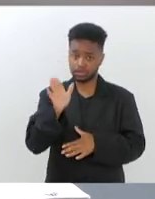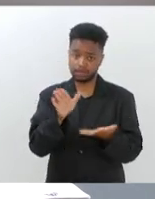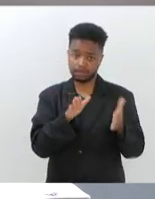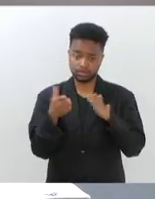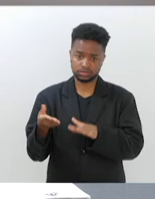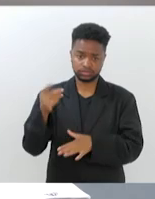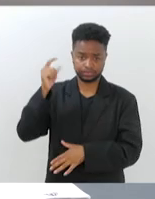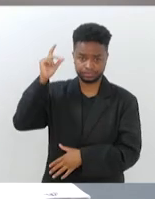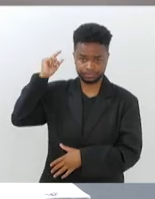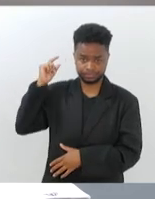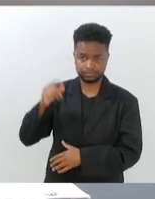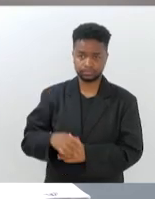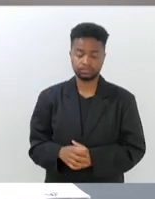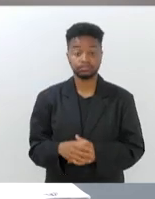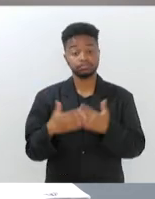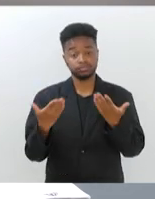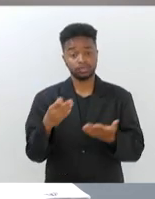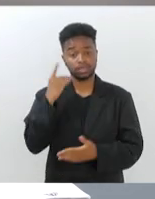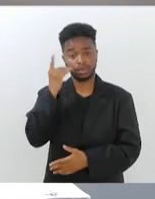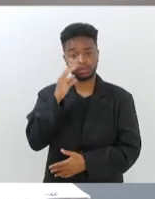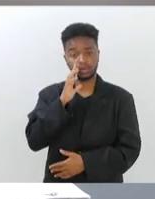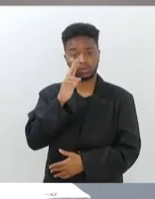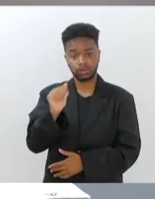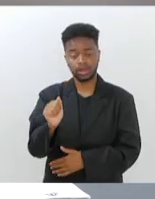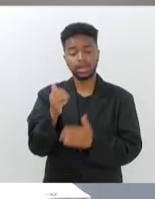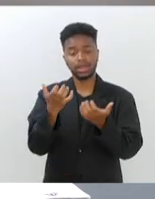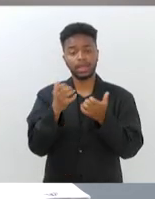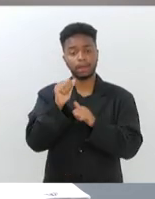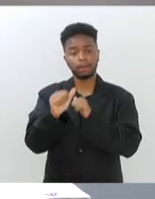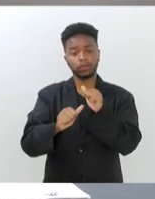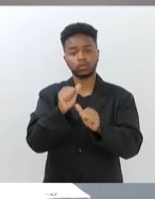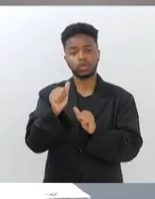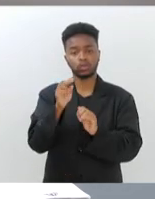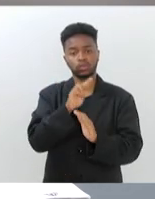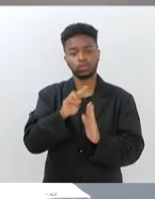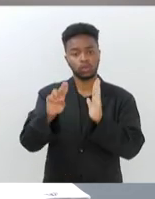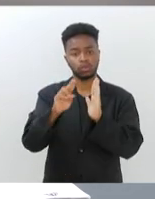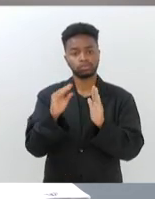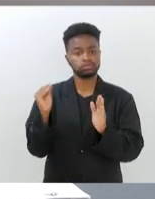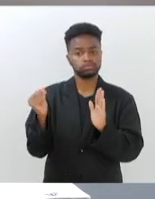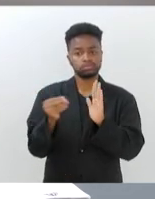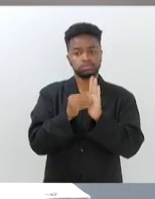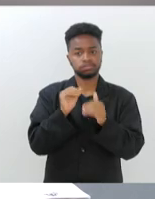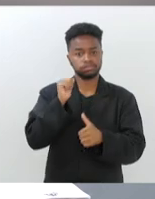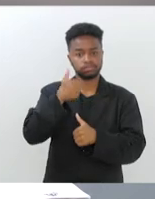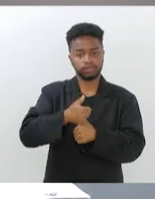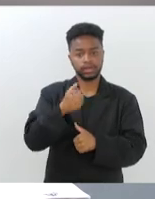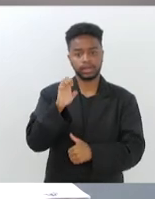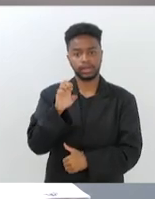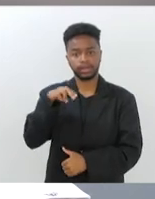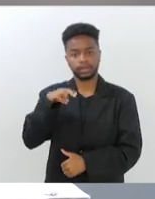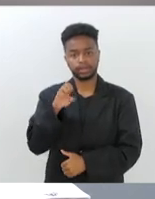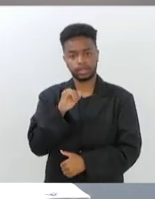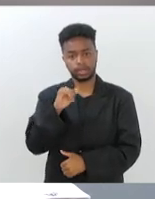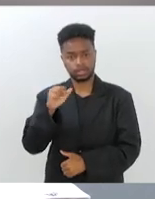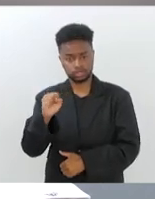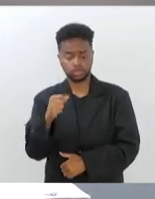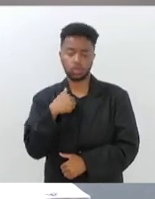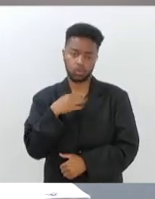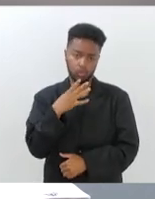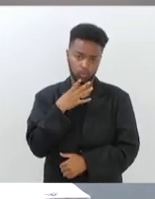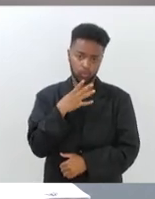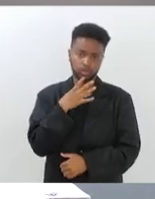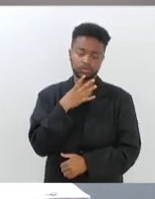muito tempo deputada Amorin quer trocar o nome pelo Dr Eneias figura que eu conheci